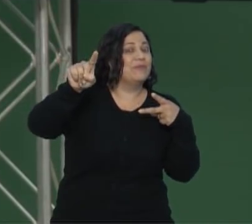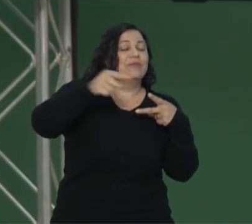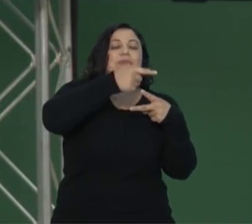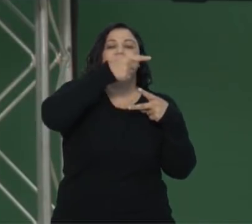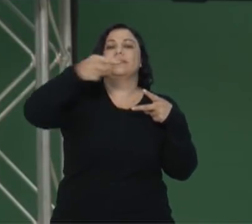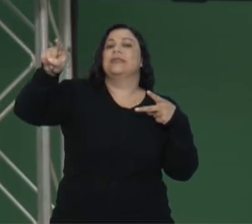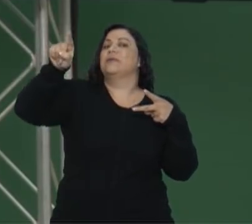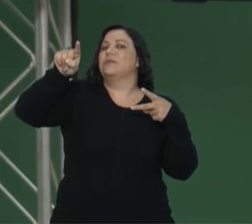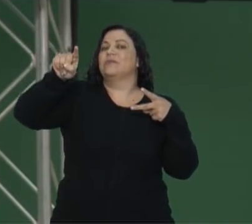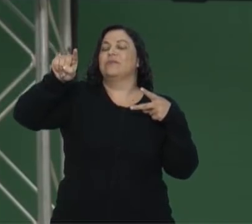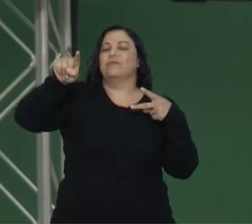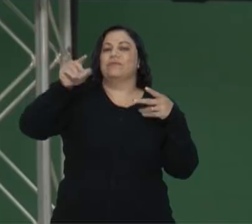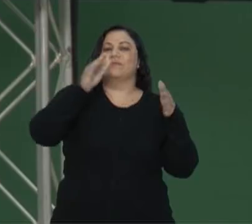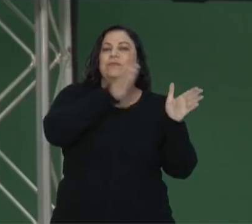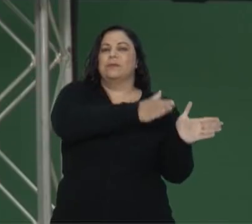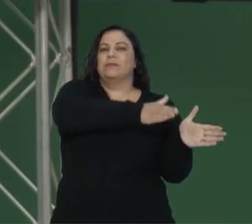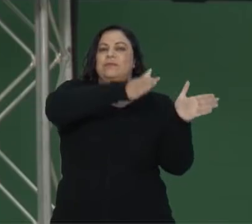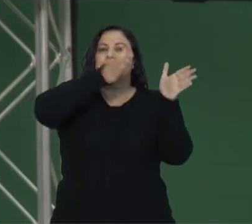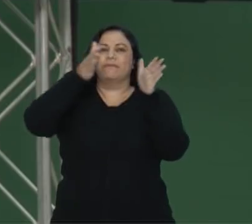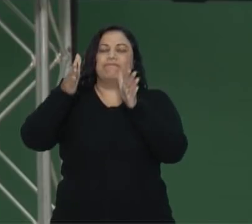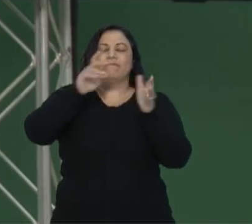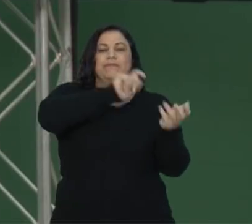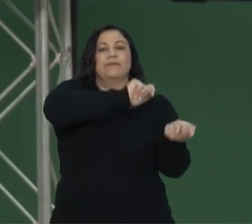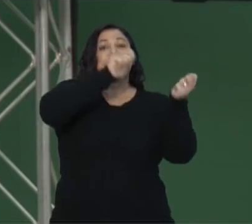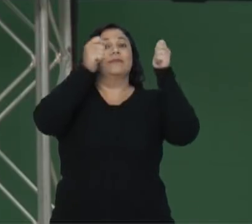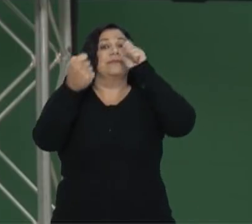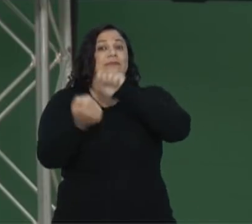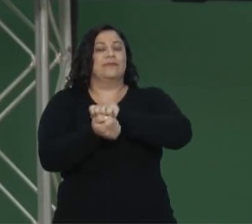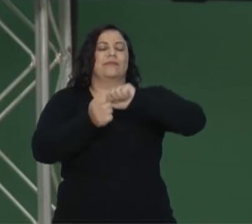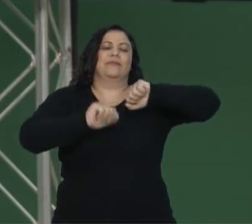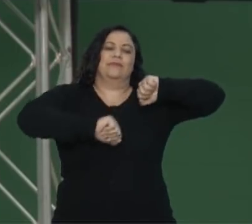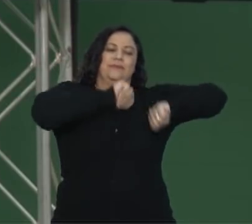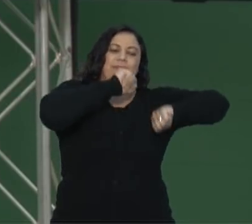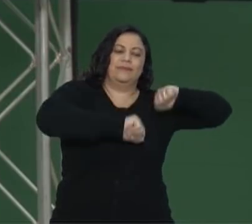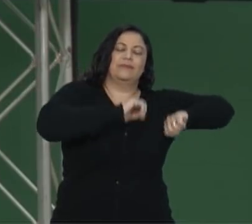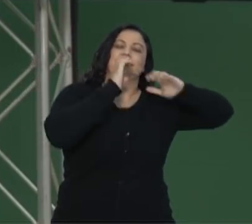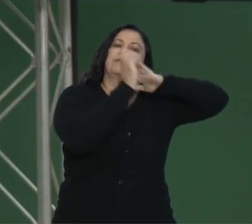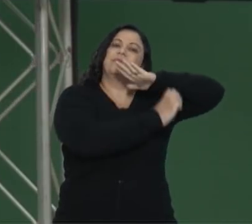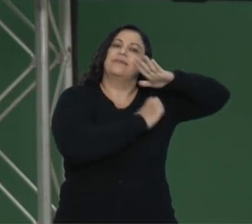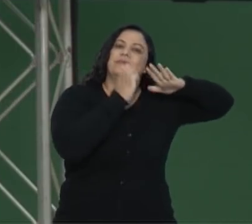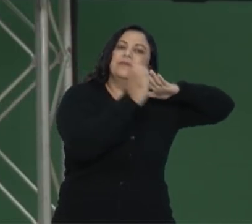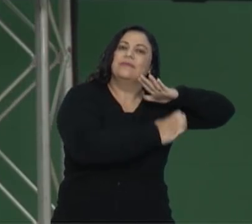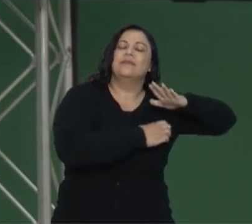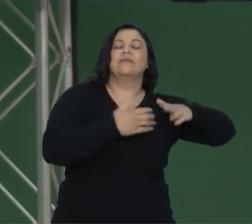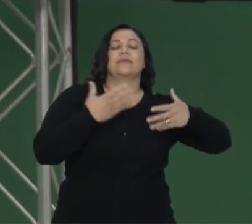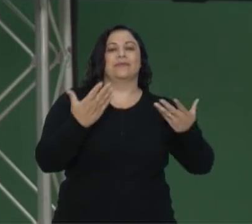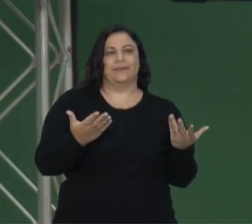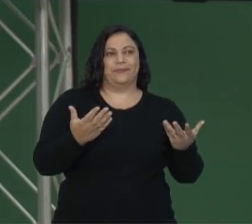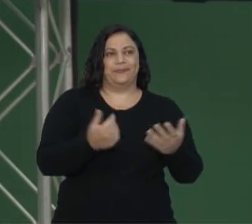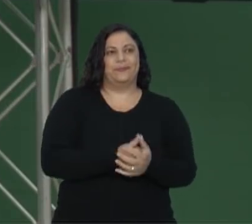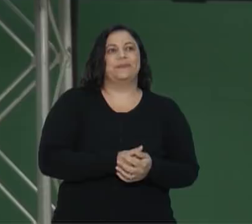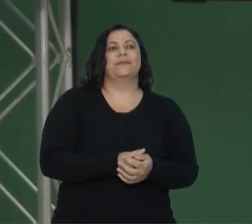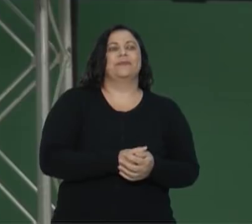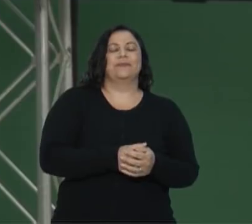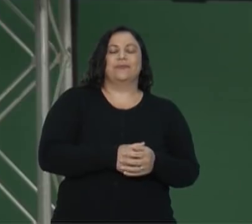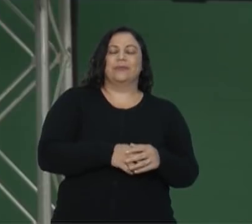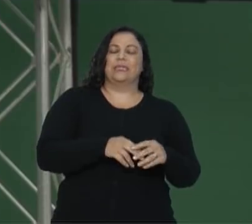não passou por um processo numa fábrica, numa indústria. Então, os